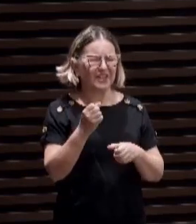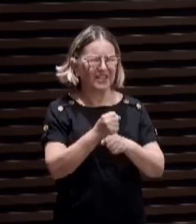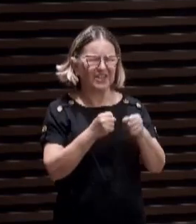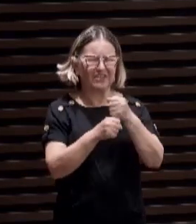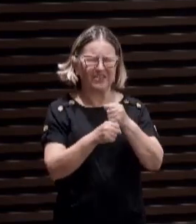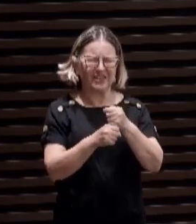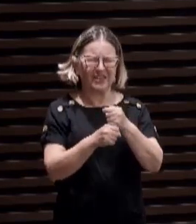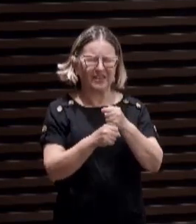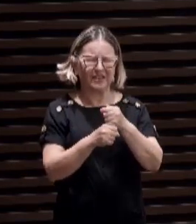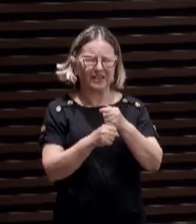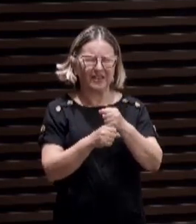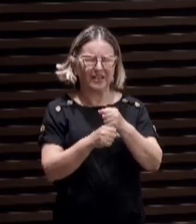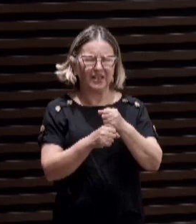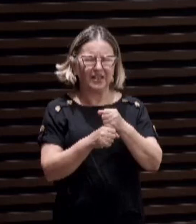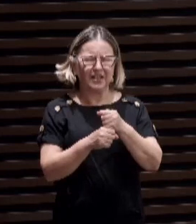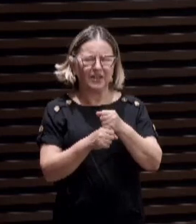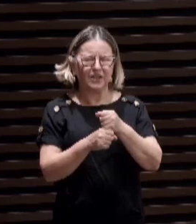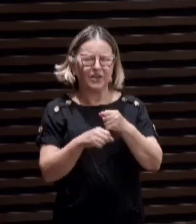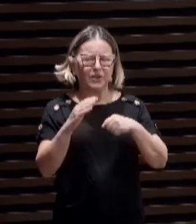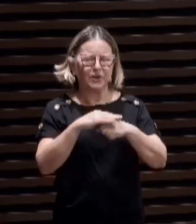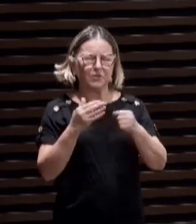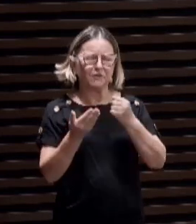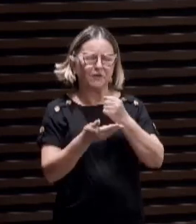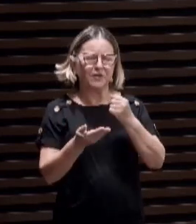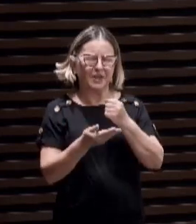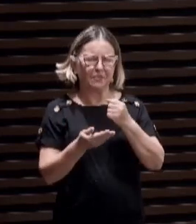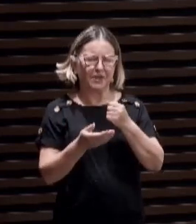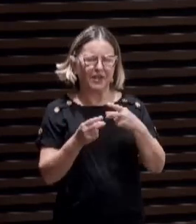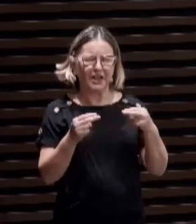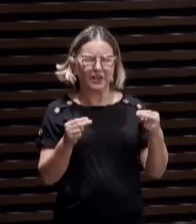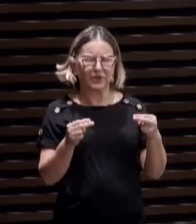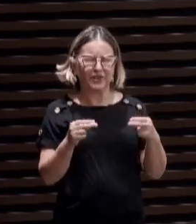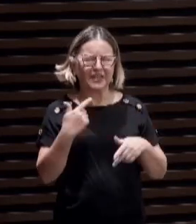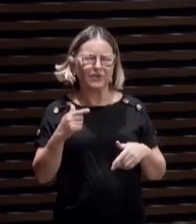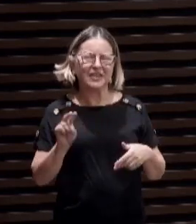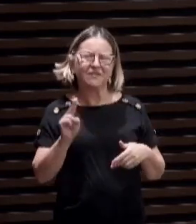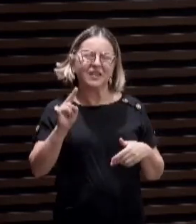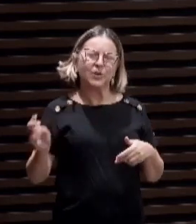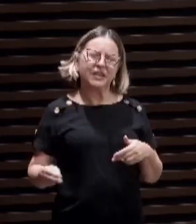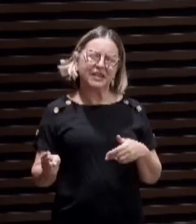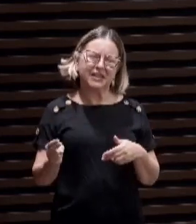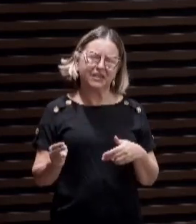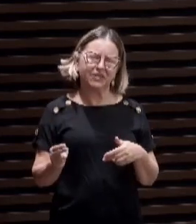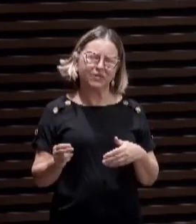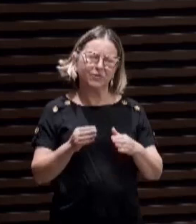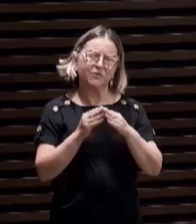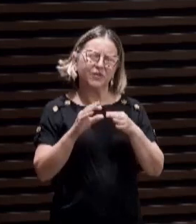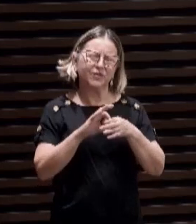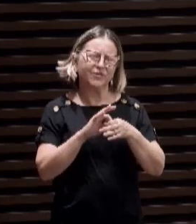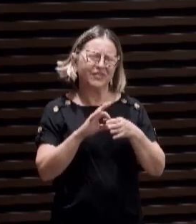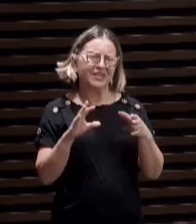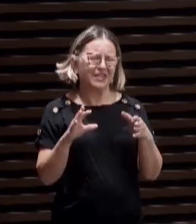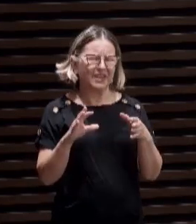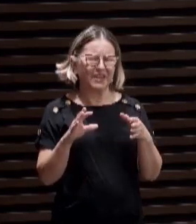não tem valor eterno. Não permita, Pai, que nós coloquemos sobre a verdade do